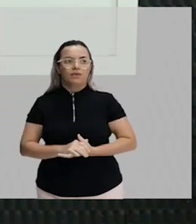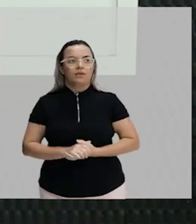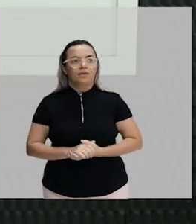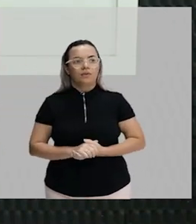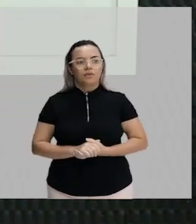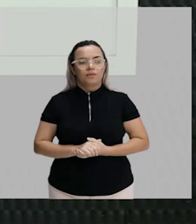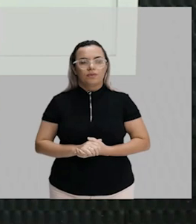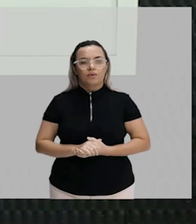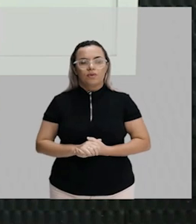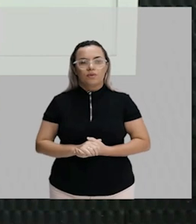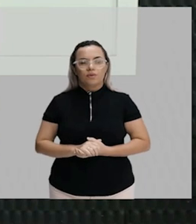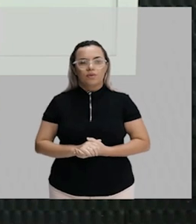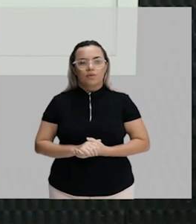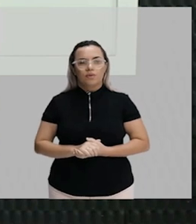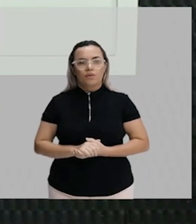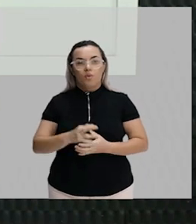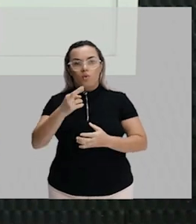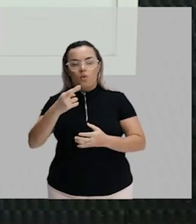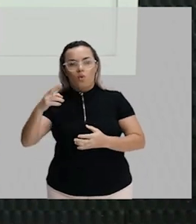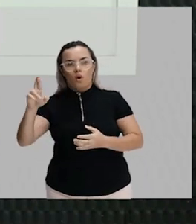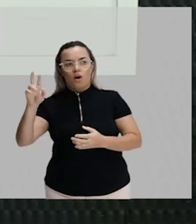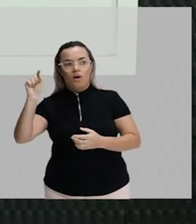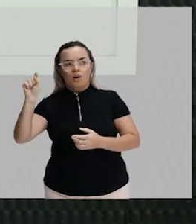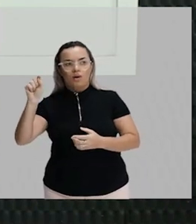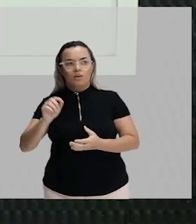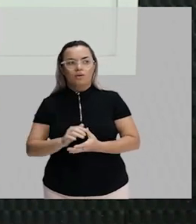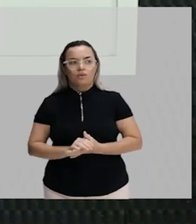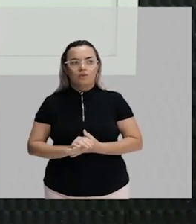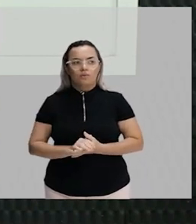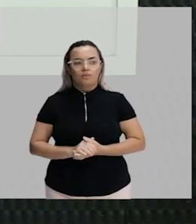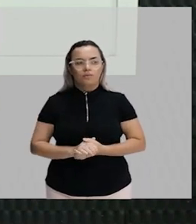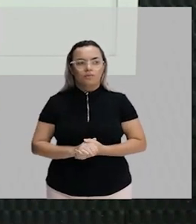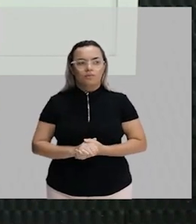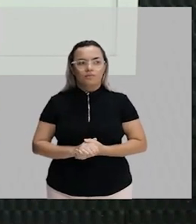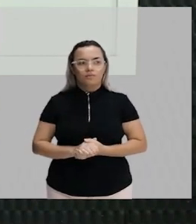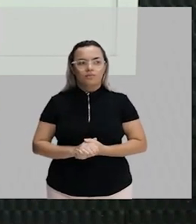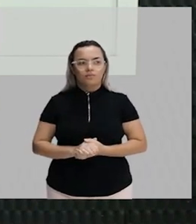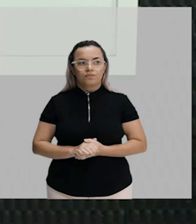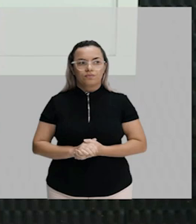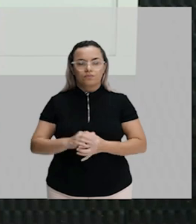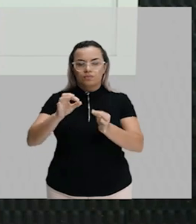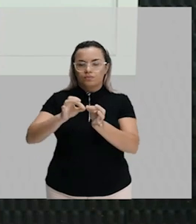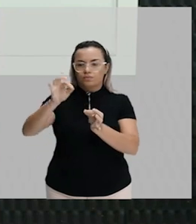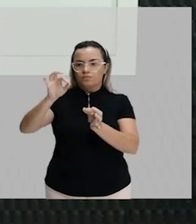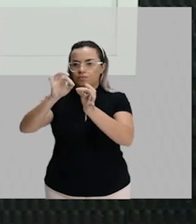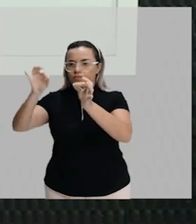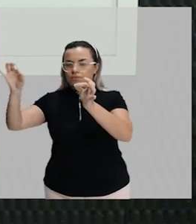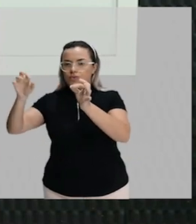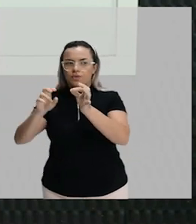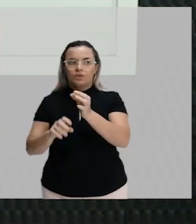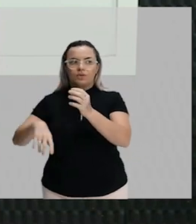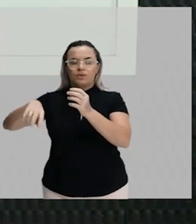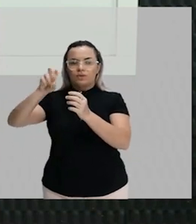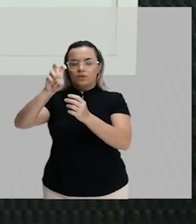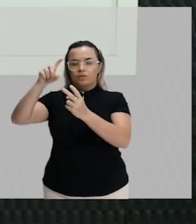maior 5 pi m e o da menor 3 pi Men